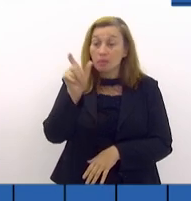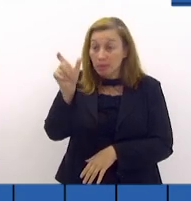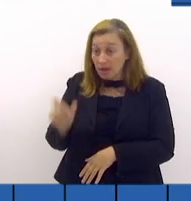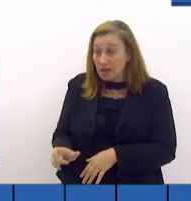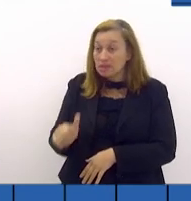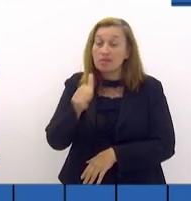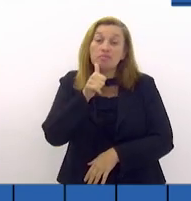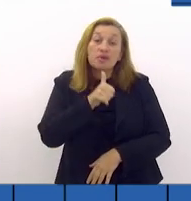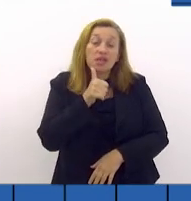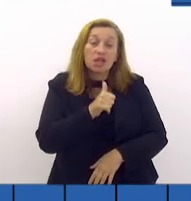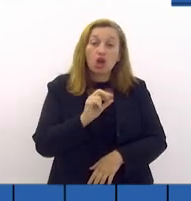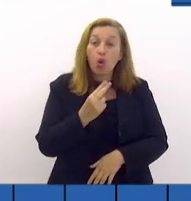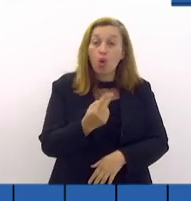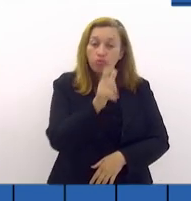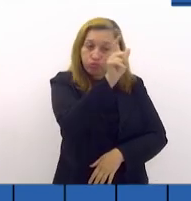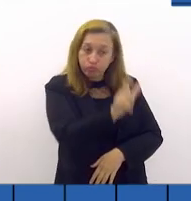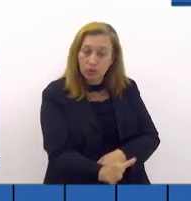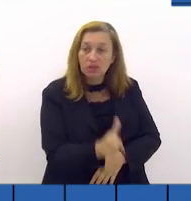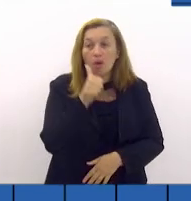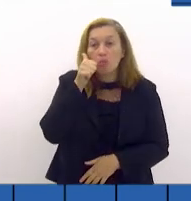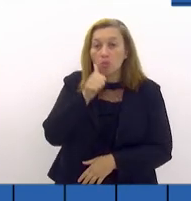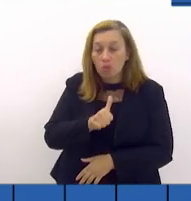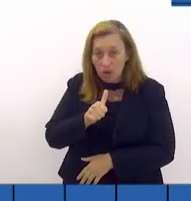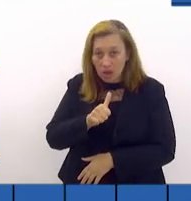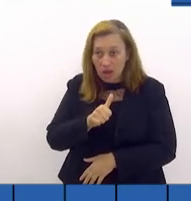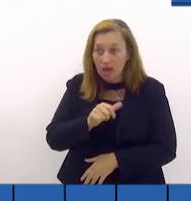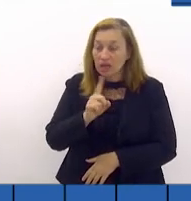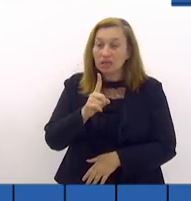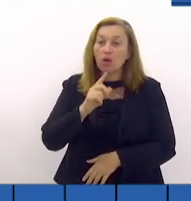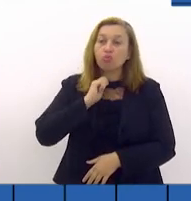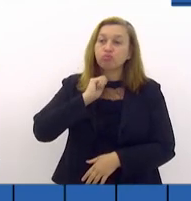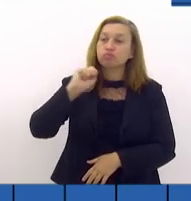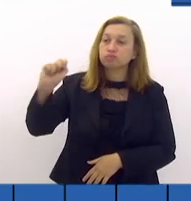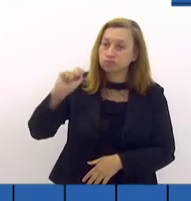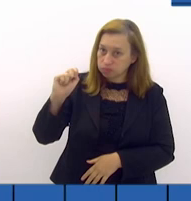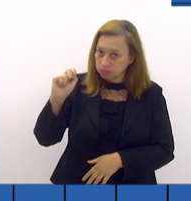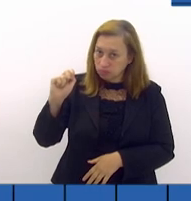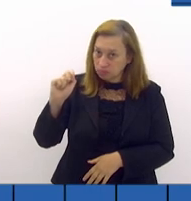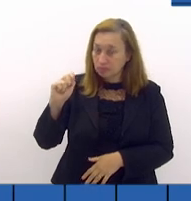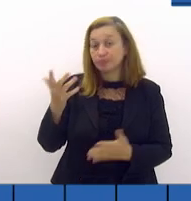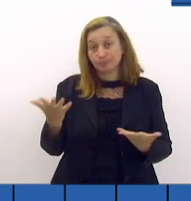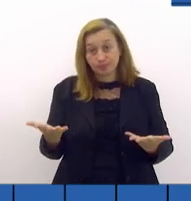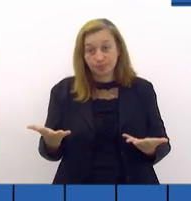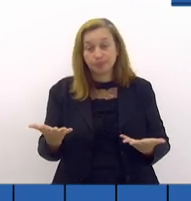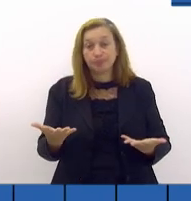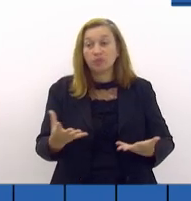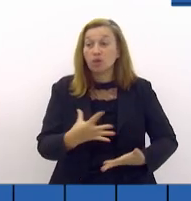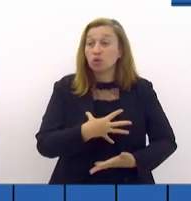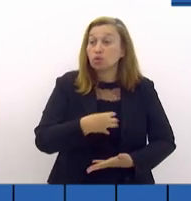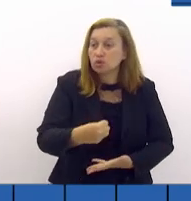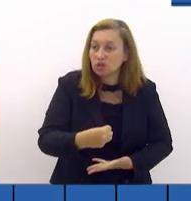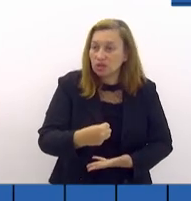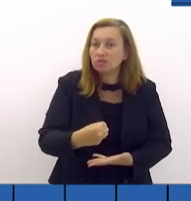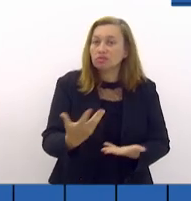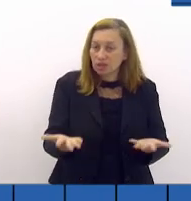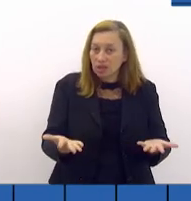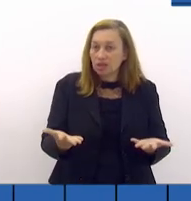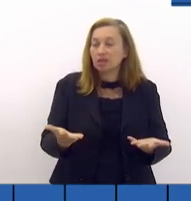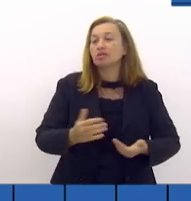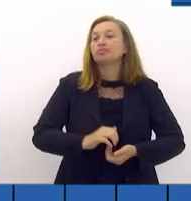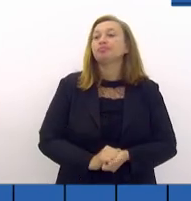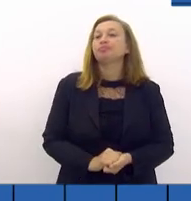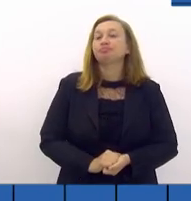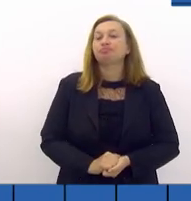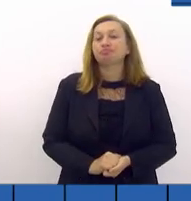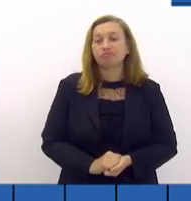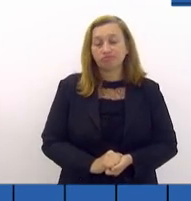ou essa mulher não vir a cometer nenhum ato contra a própria vida ou algo que a coloque em